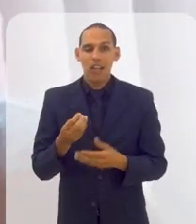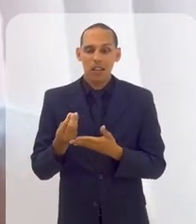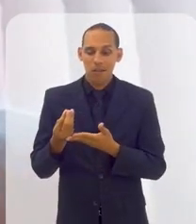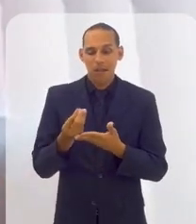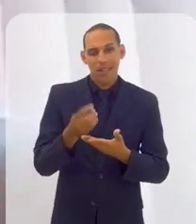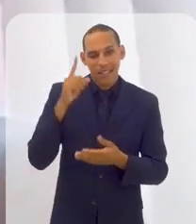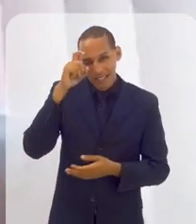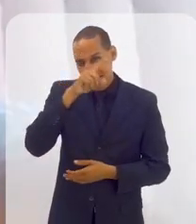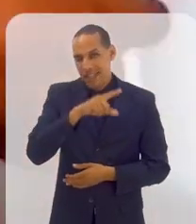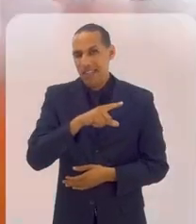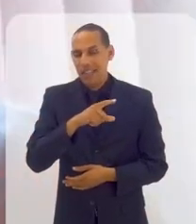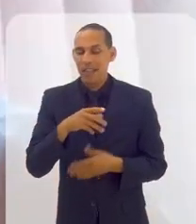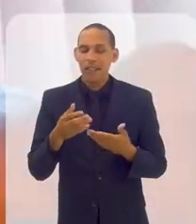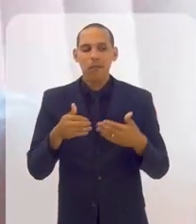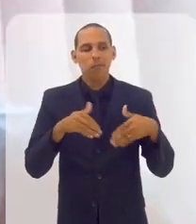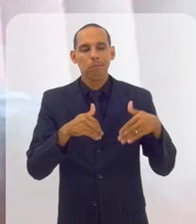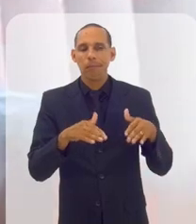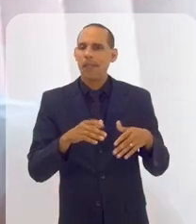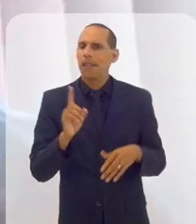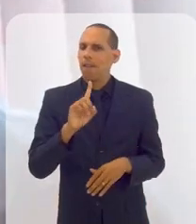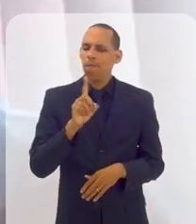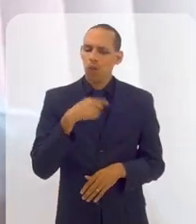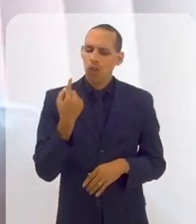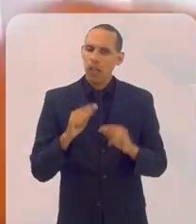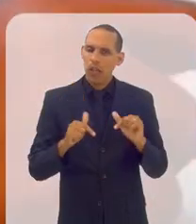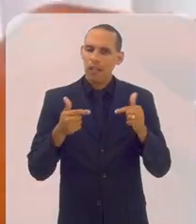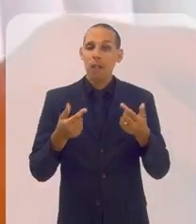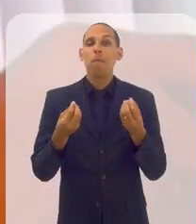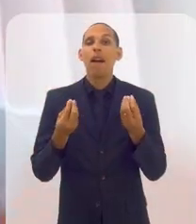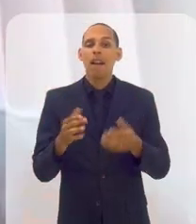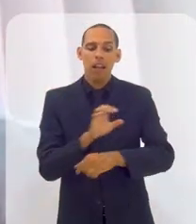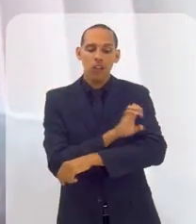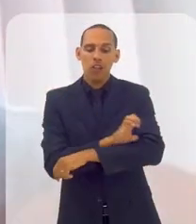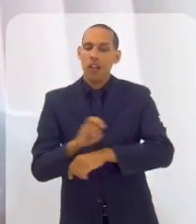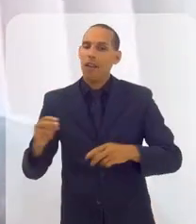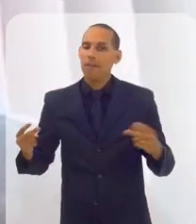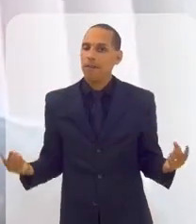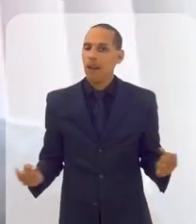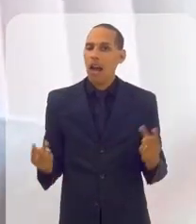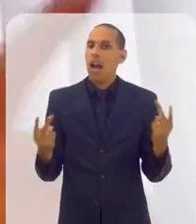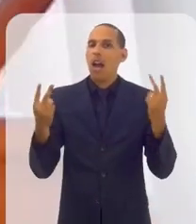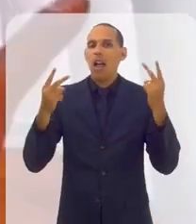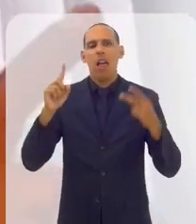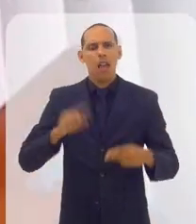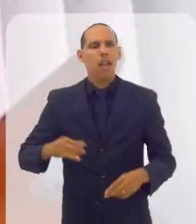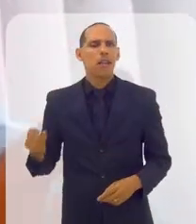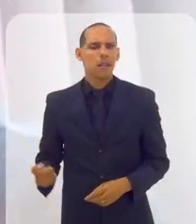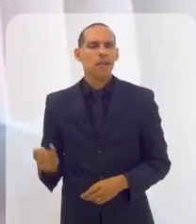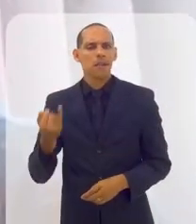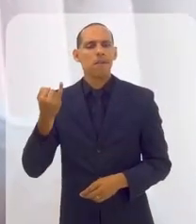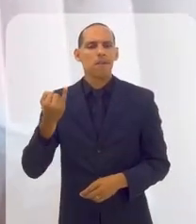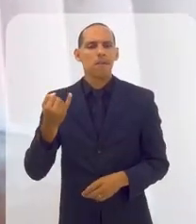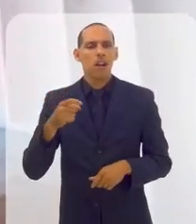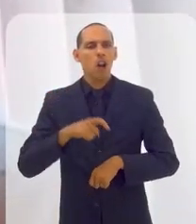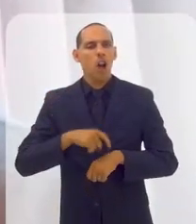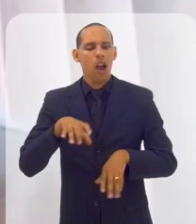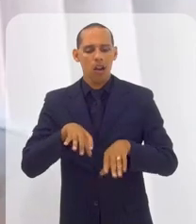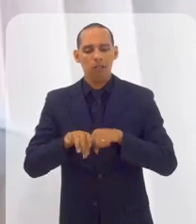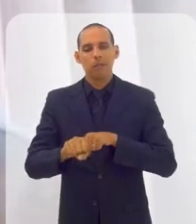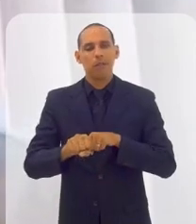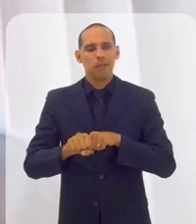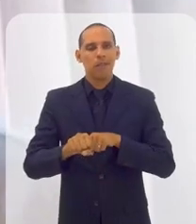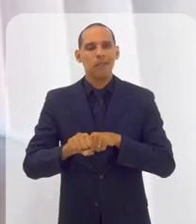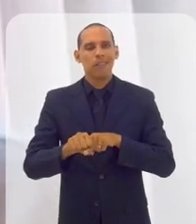estágio, agora estão deixando de lado. Nós estamos atuando para que valorizar a questão do estágio como uma etapa importante